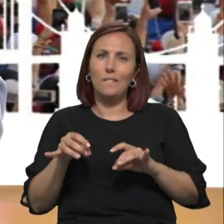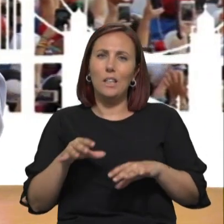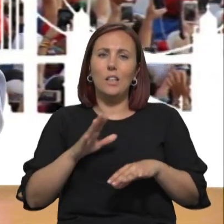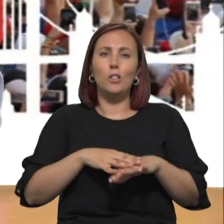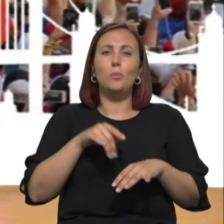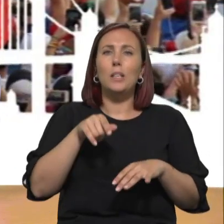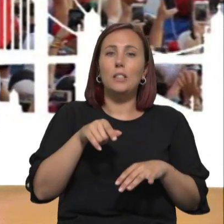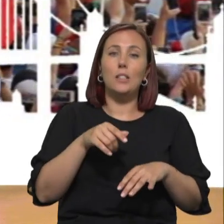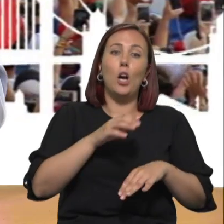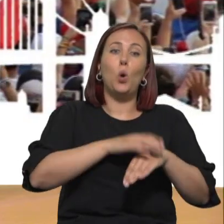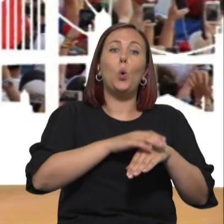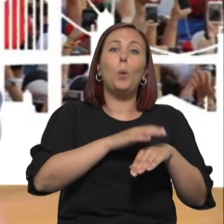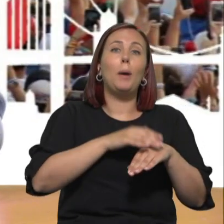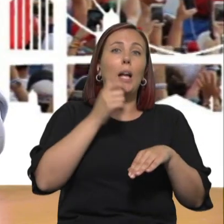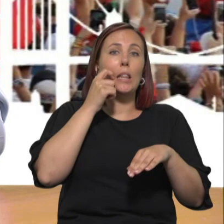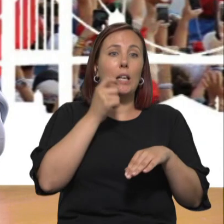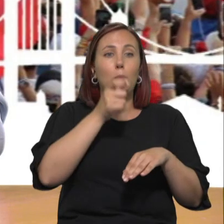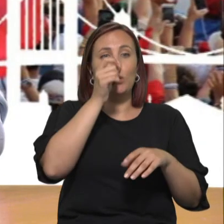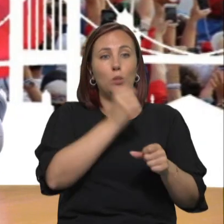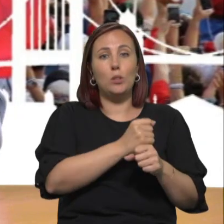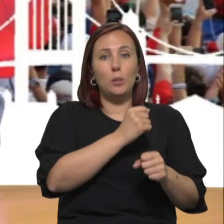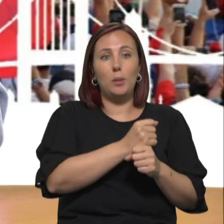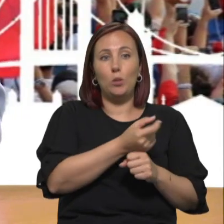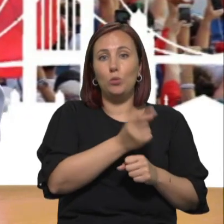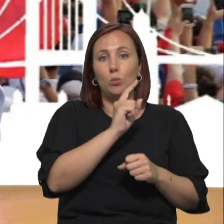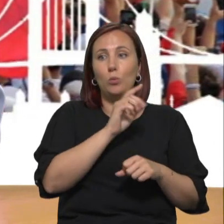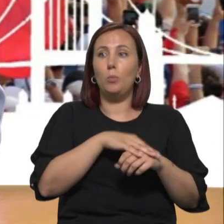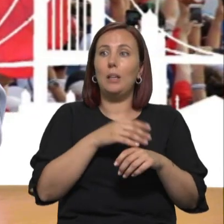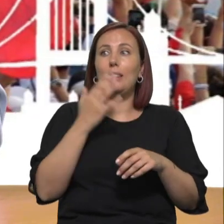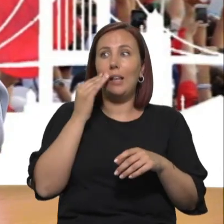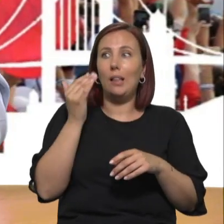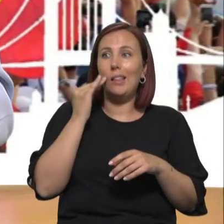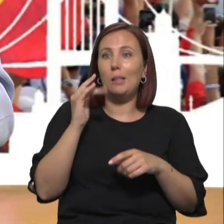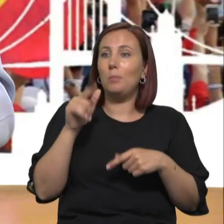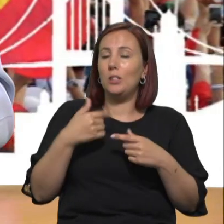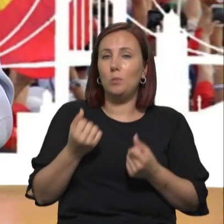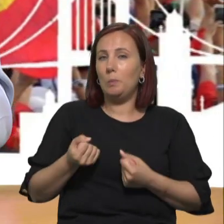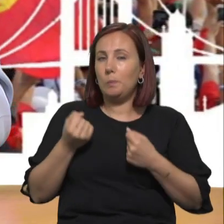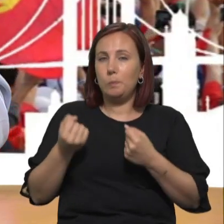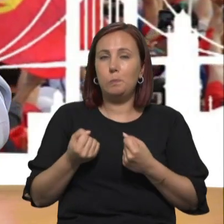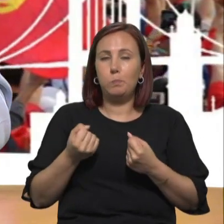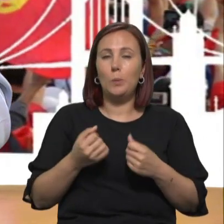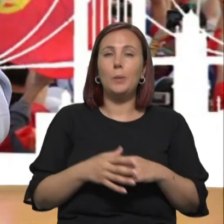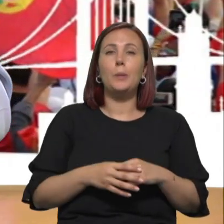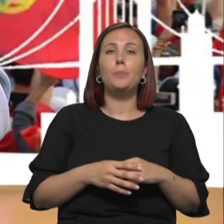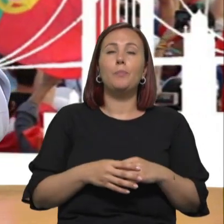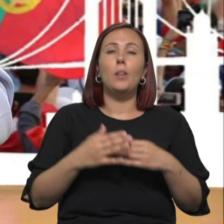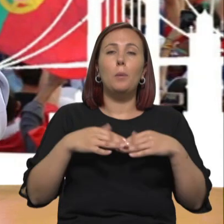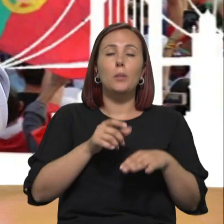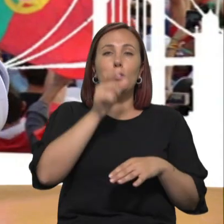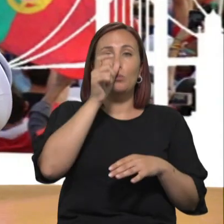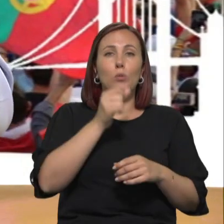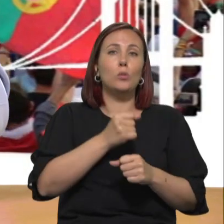da culpa dos trabalhadores que esse diálogo não existe, mas os trabalhadores